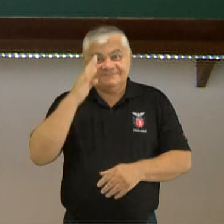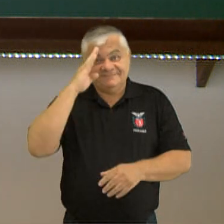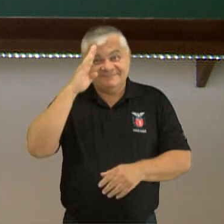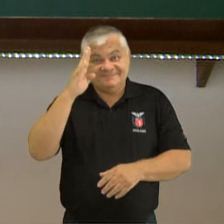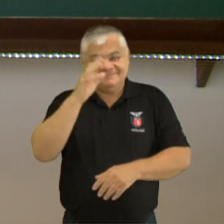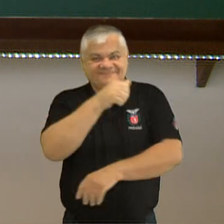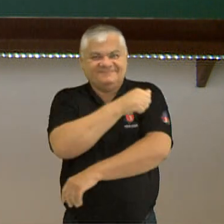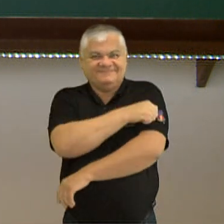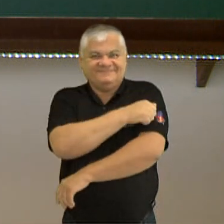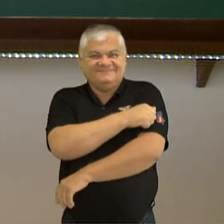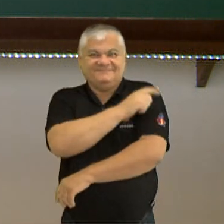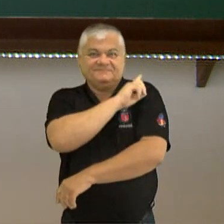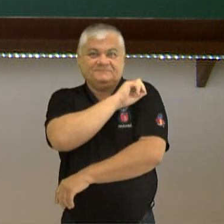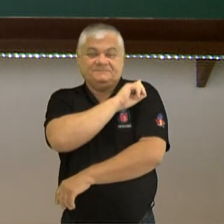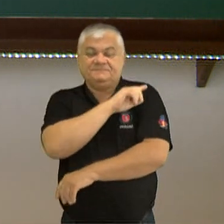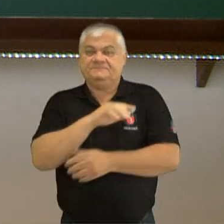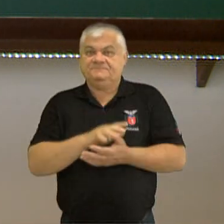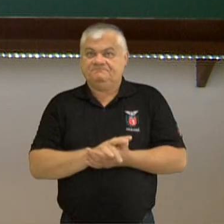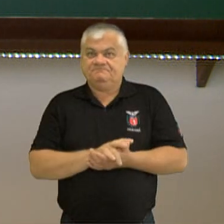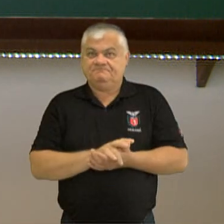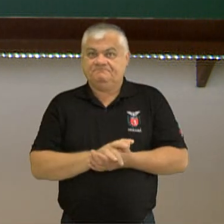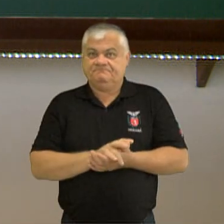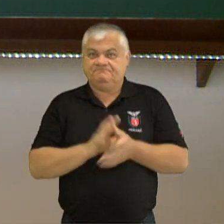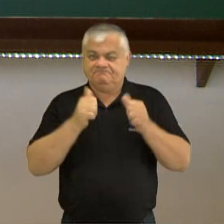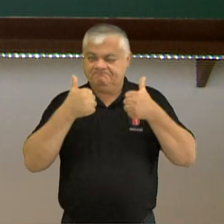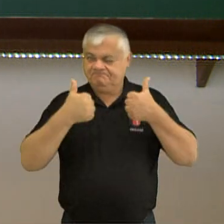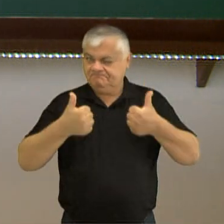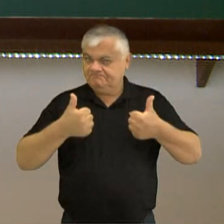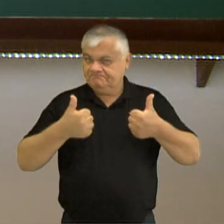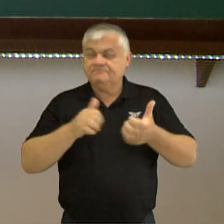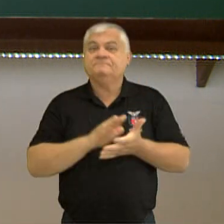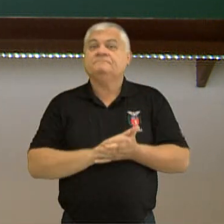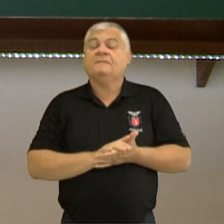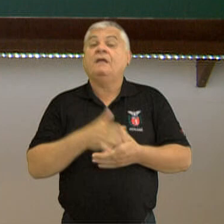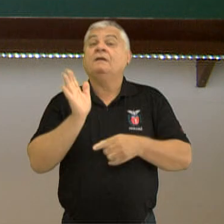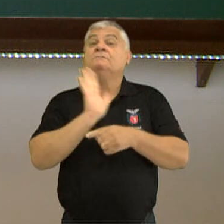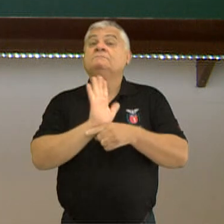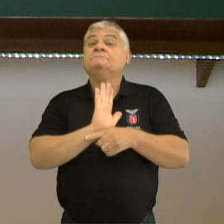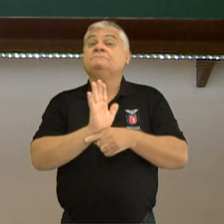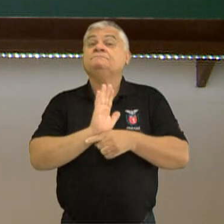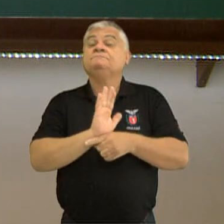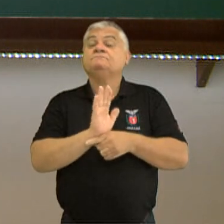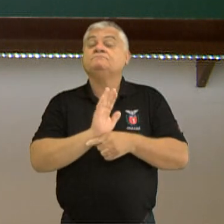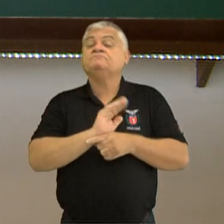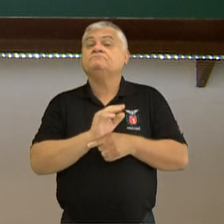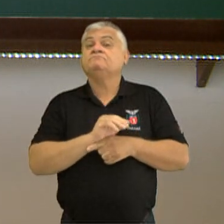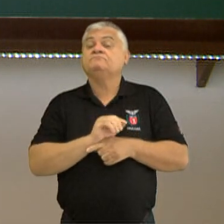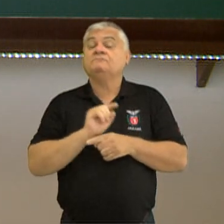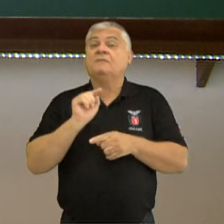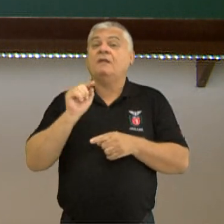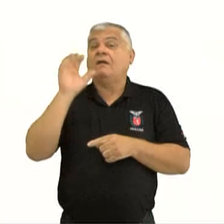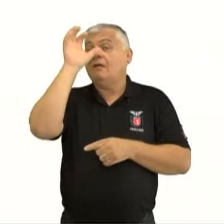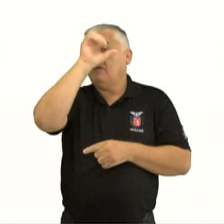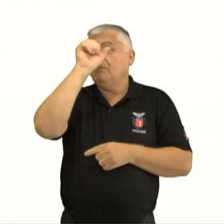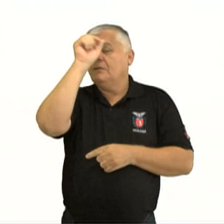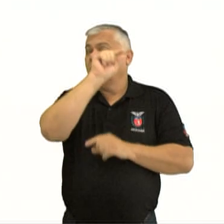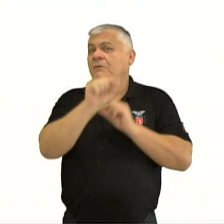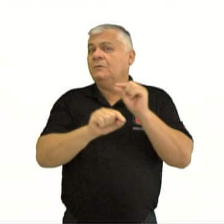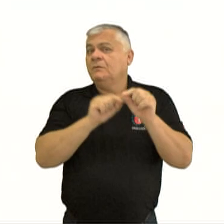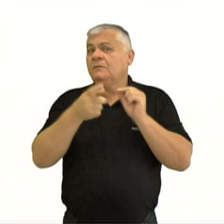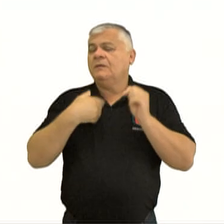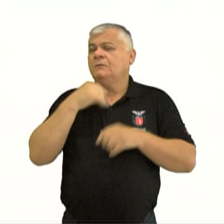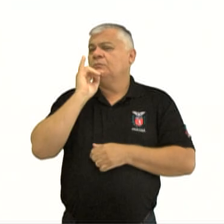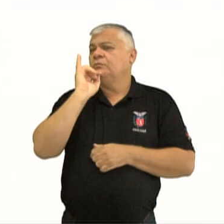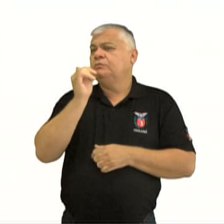Olá, estudantes da primeira série! Bem, nesse vídeo nós vamos falar sobre relato de